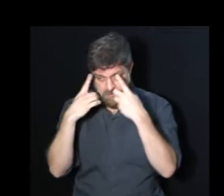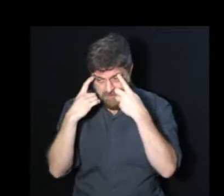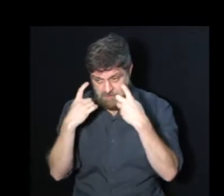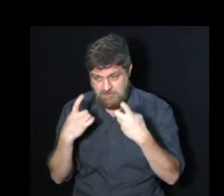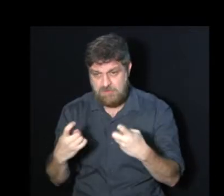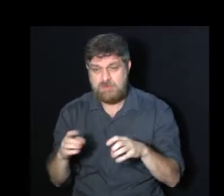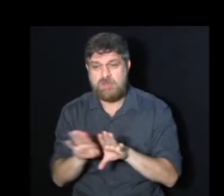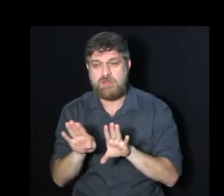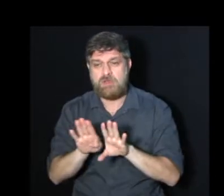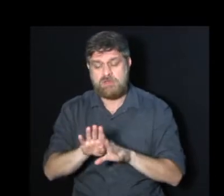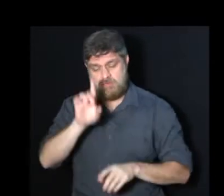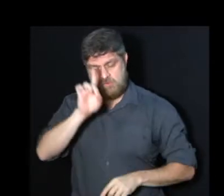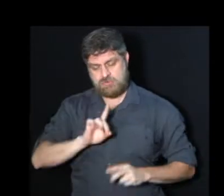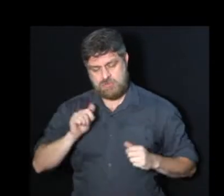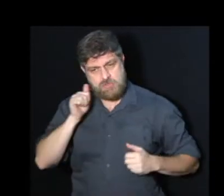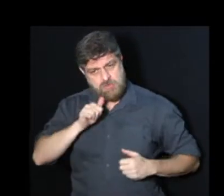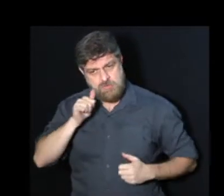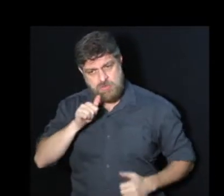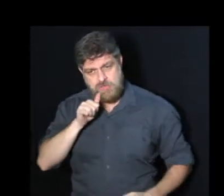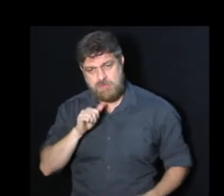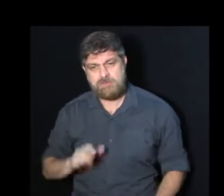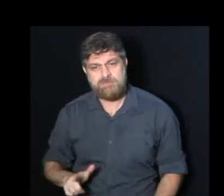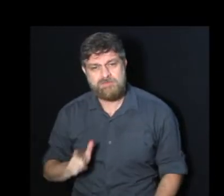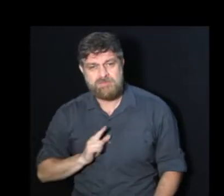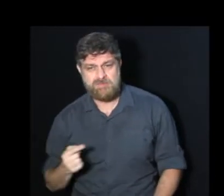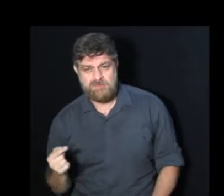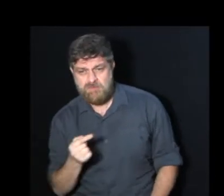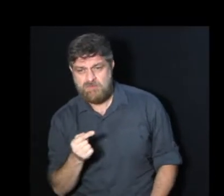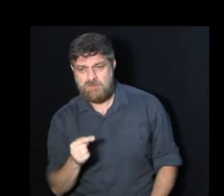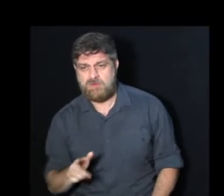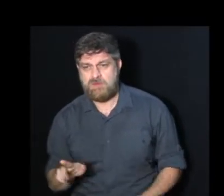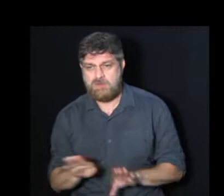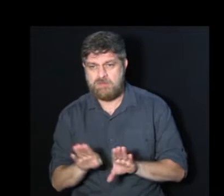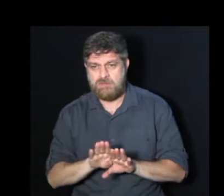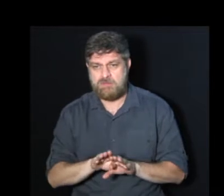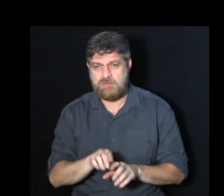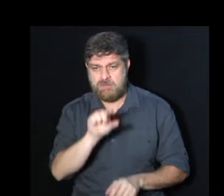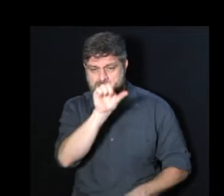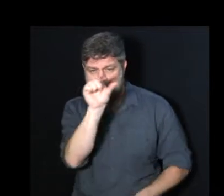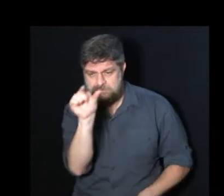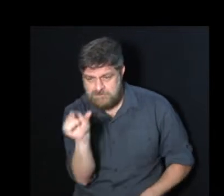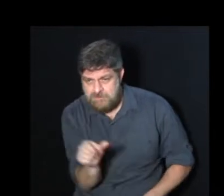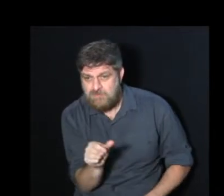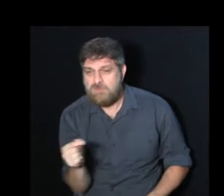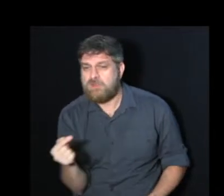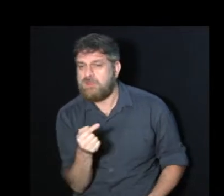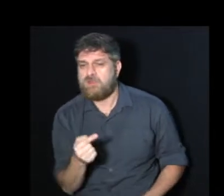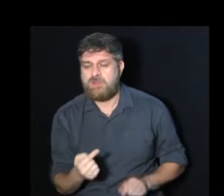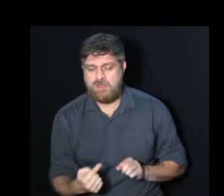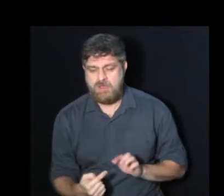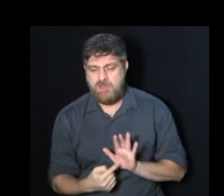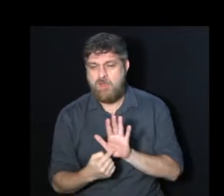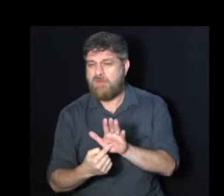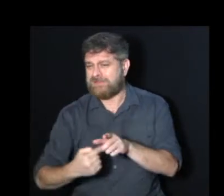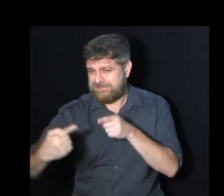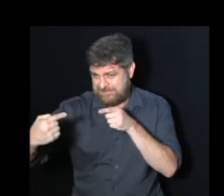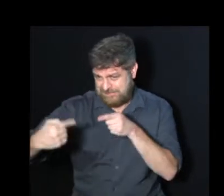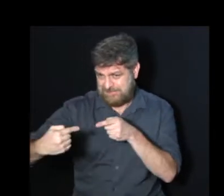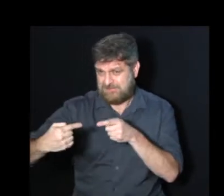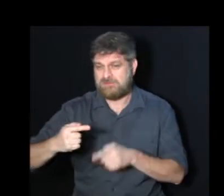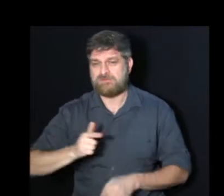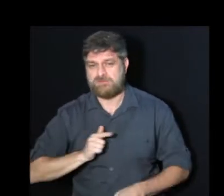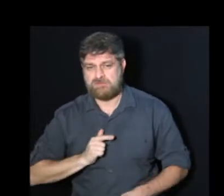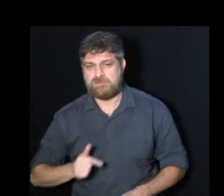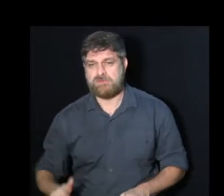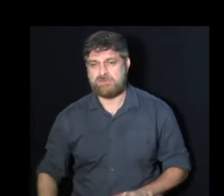e dos direitos das mulheres, tem essa imagem que mostra como esses desafios que são tratados